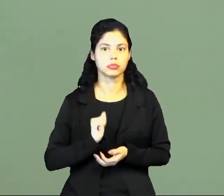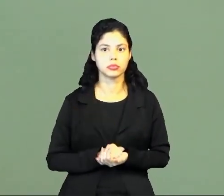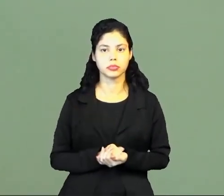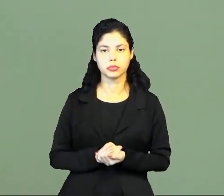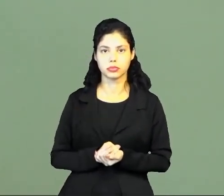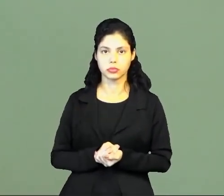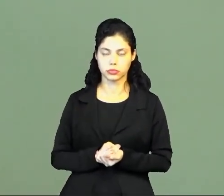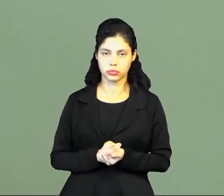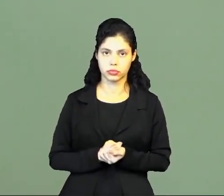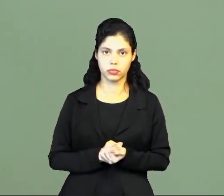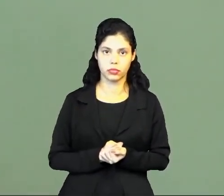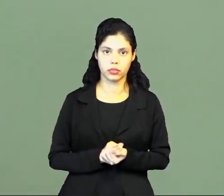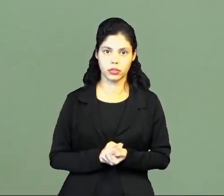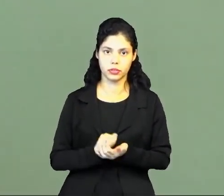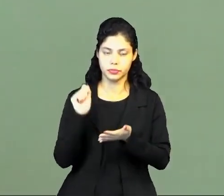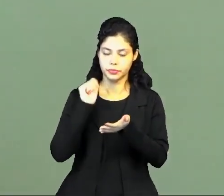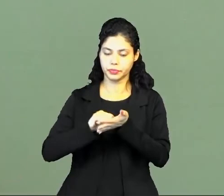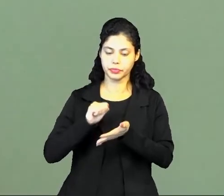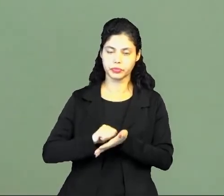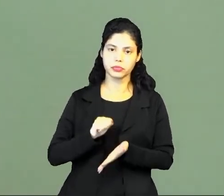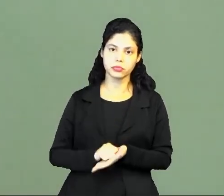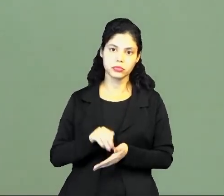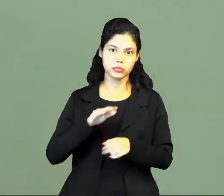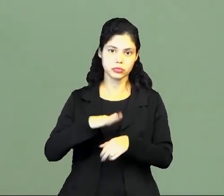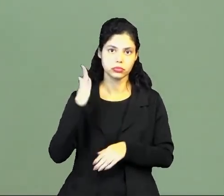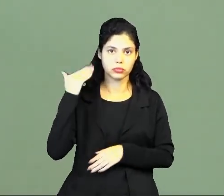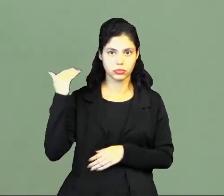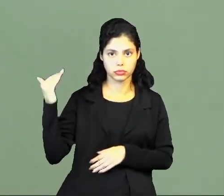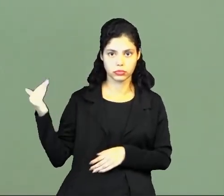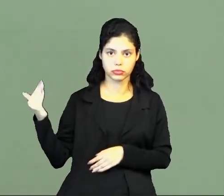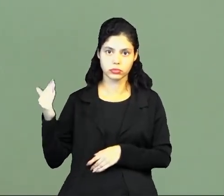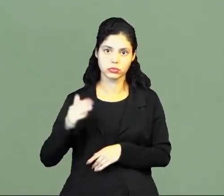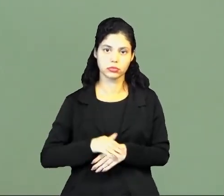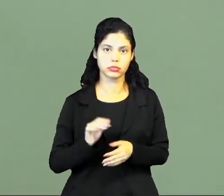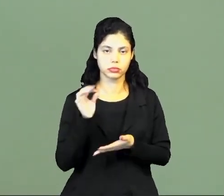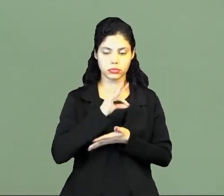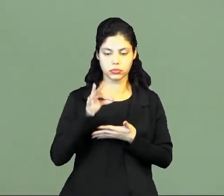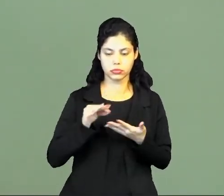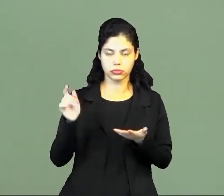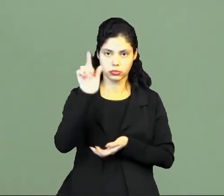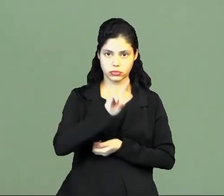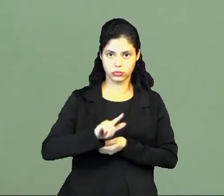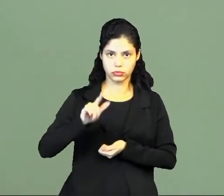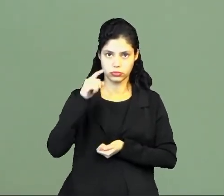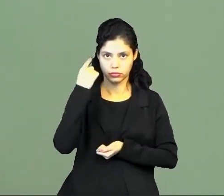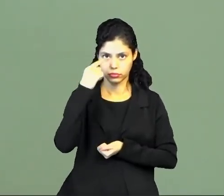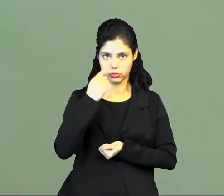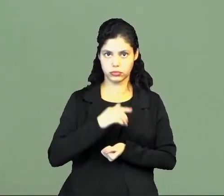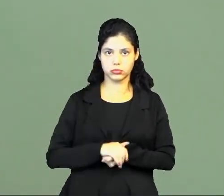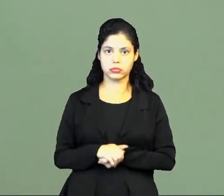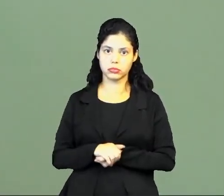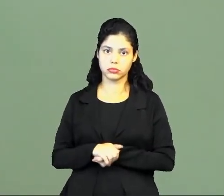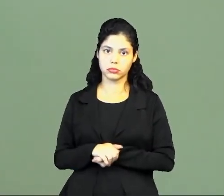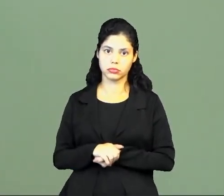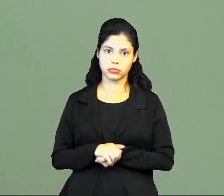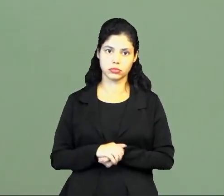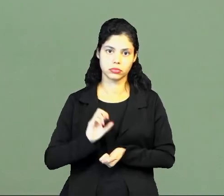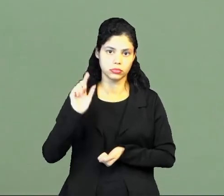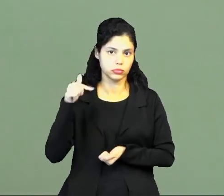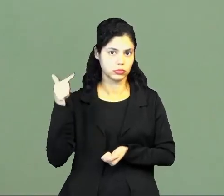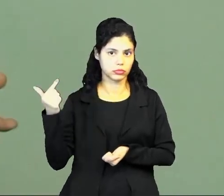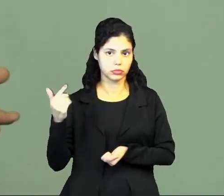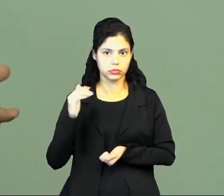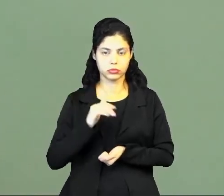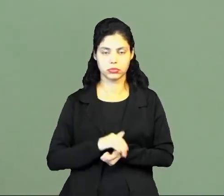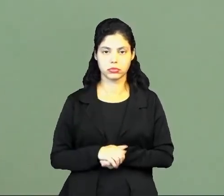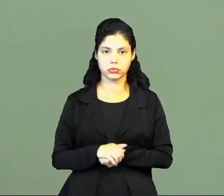mas ele é um dos escritores, né, mais famosos aí da literatura, né, espanhola, né? Juntamente com outro,